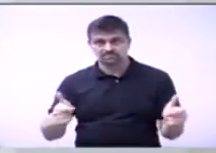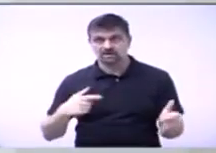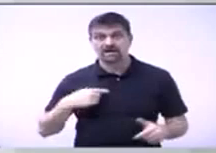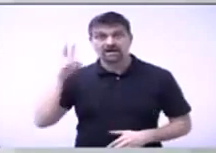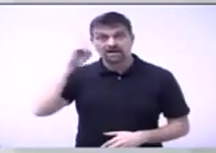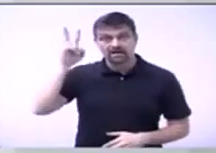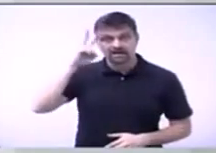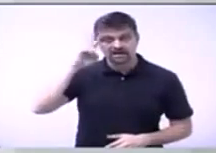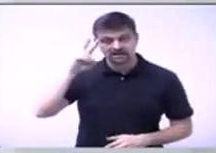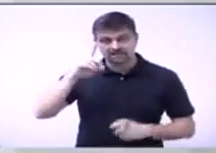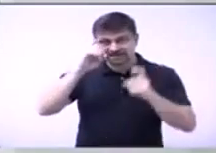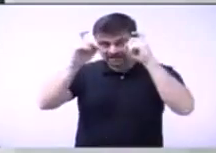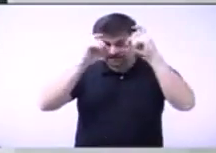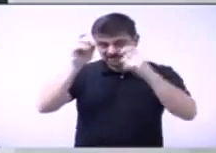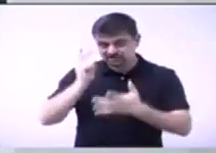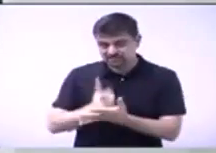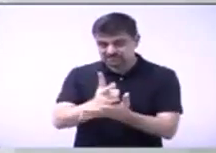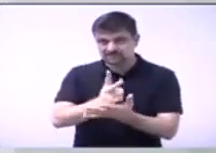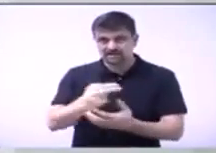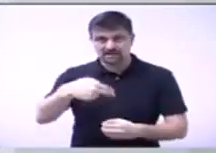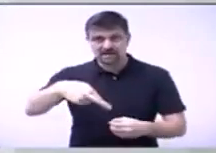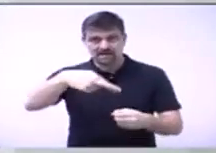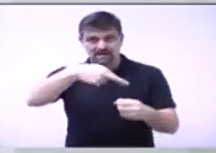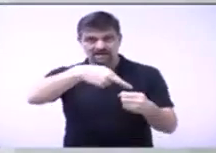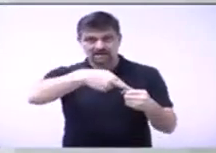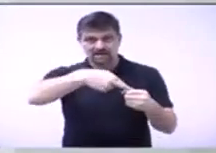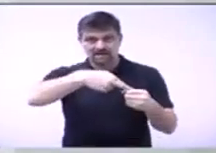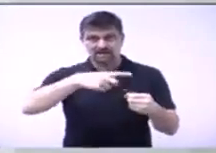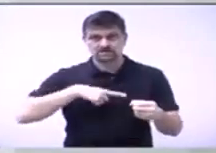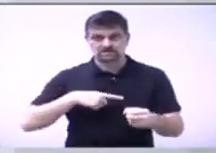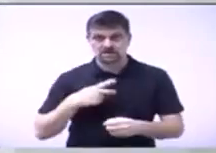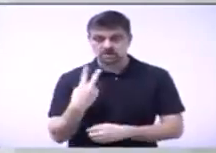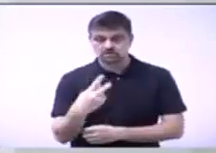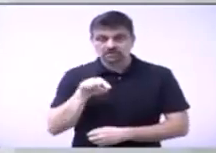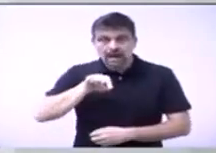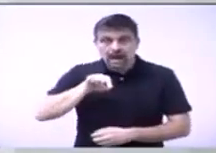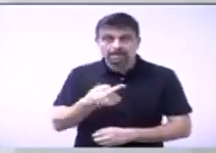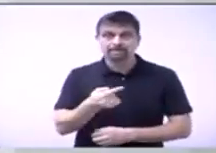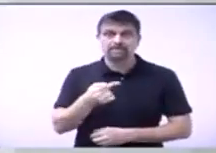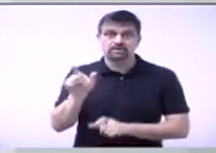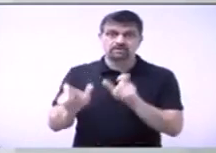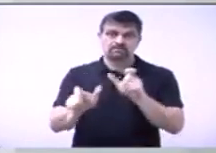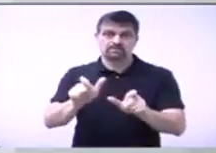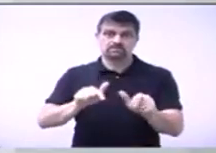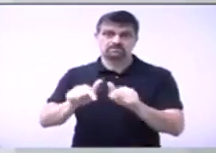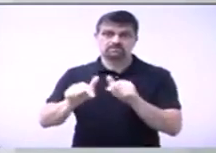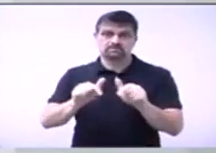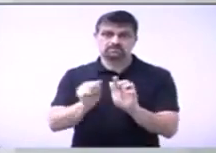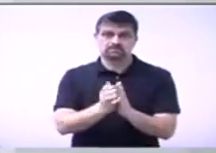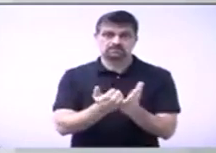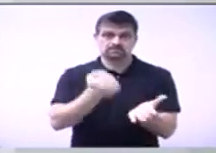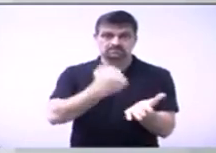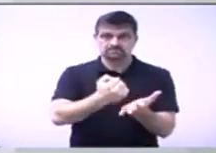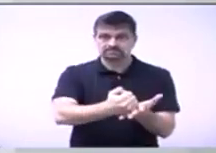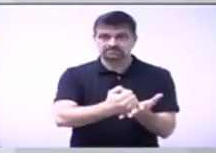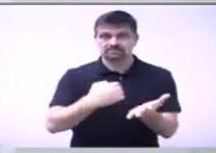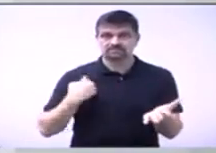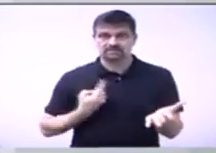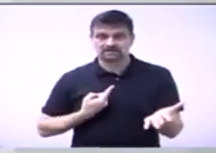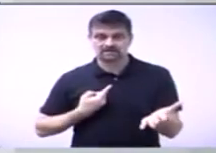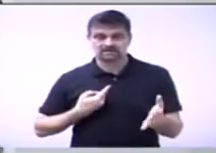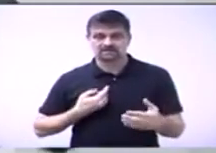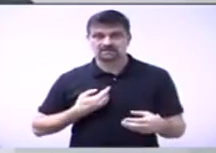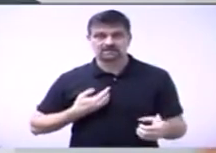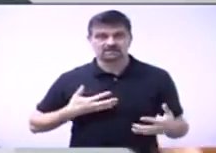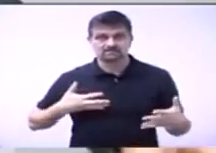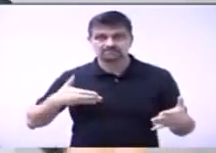aqui que a refinaria ela gira 2.000 empregos. Nós temos que lembrar que não temos só apenas a parada. A